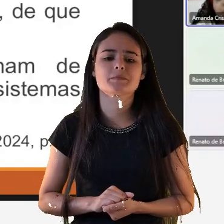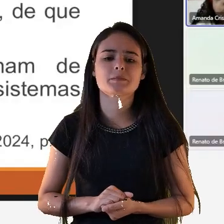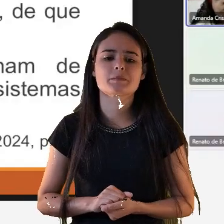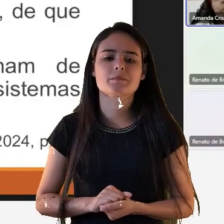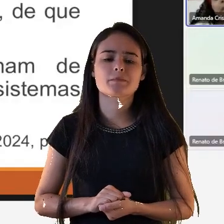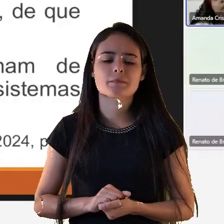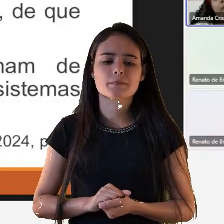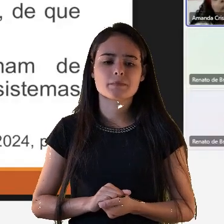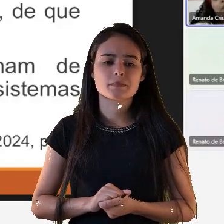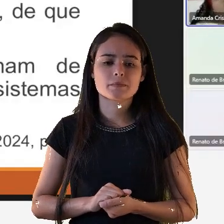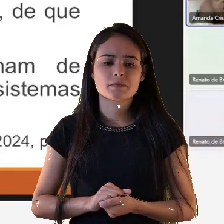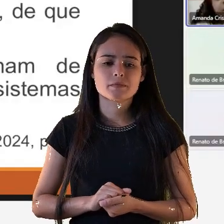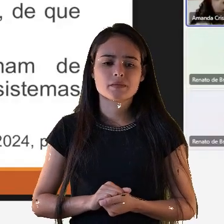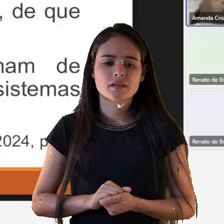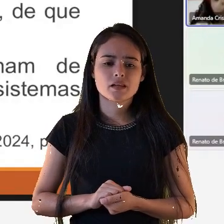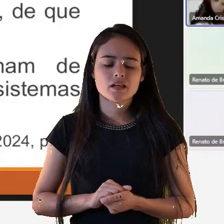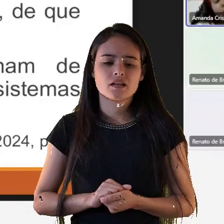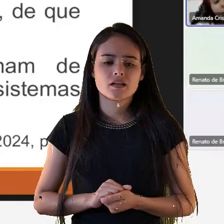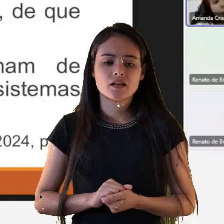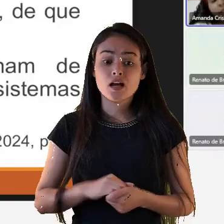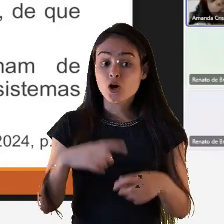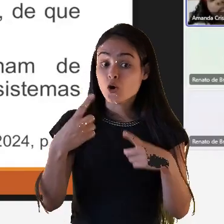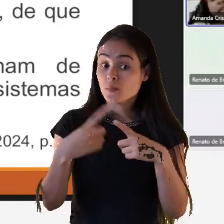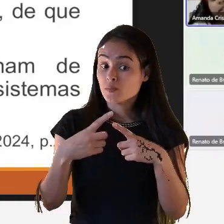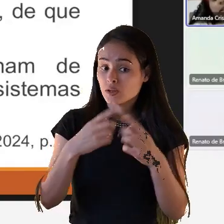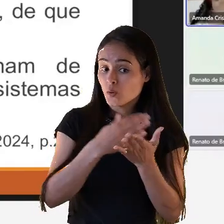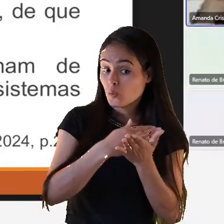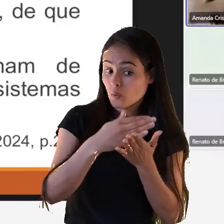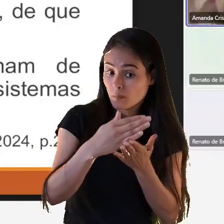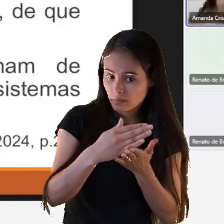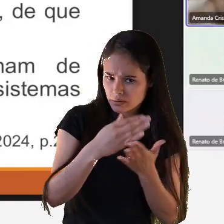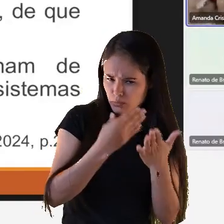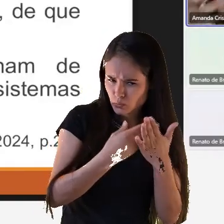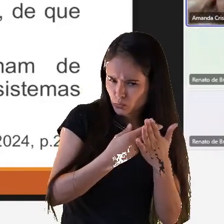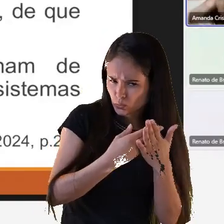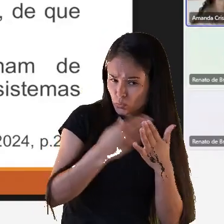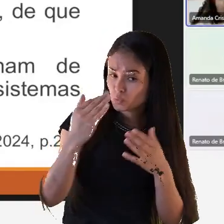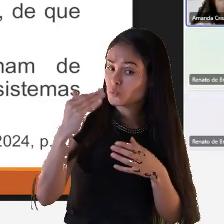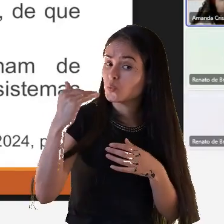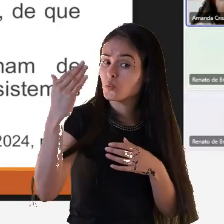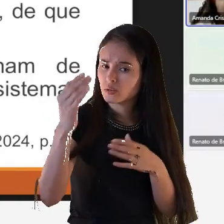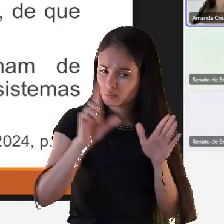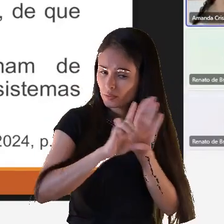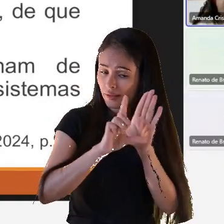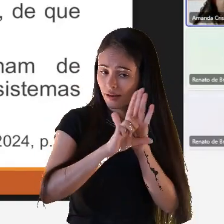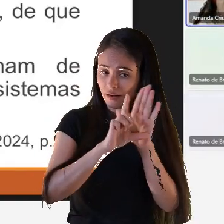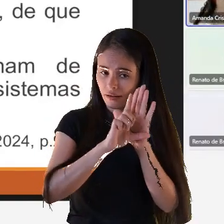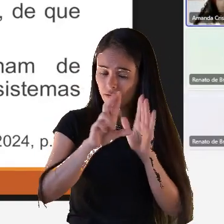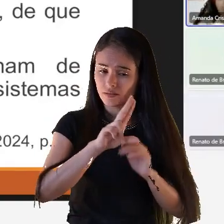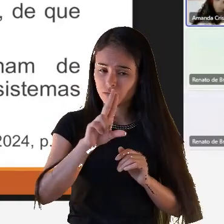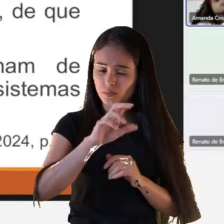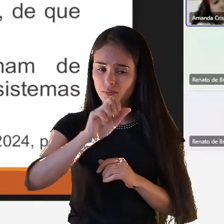esse estudo começa a partir da Lei Áurea, né? Não se tem estudos para